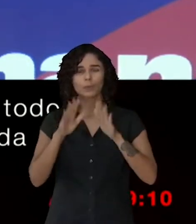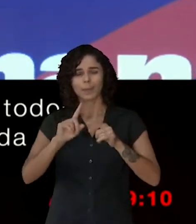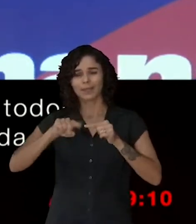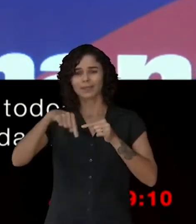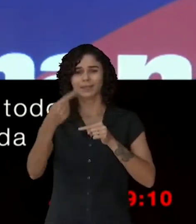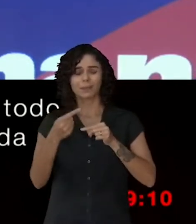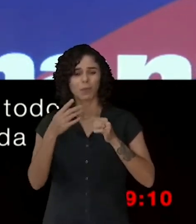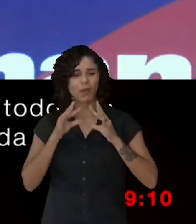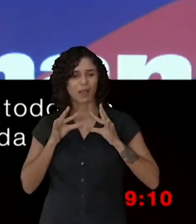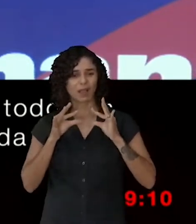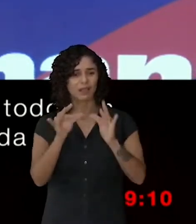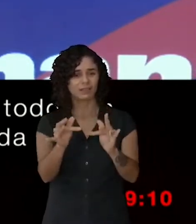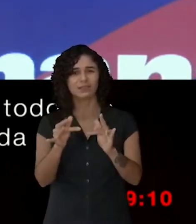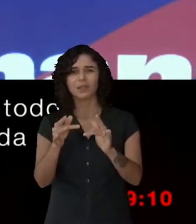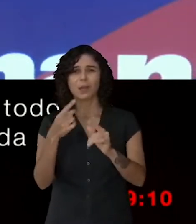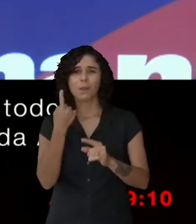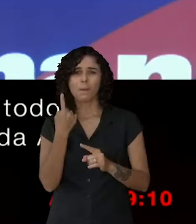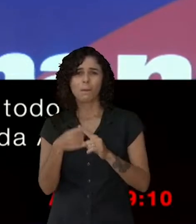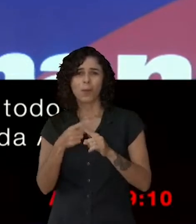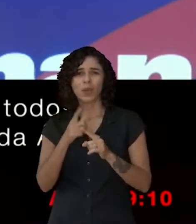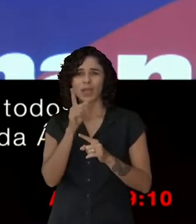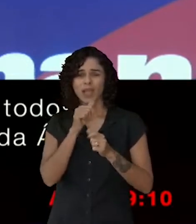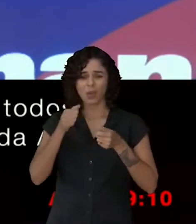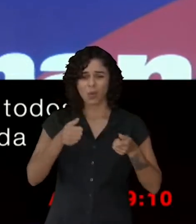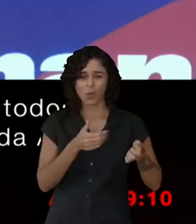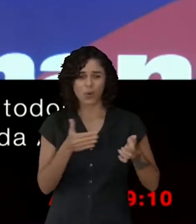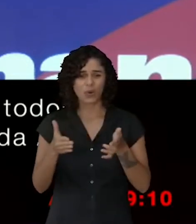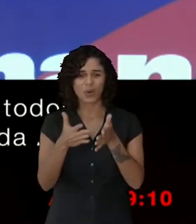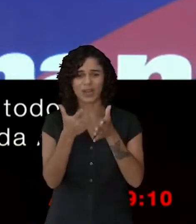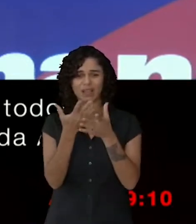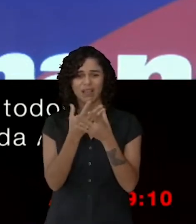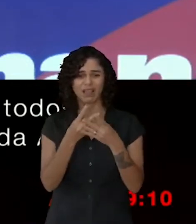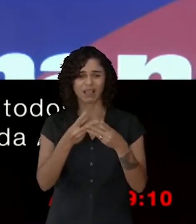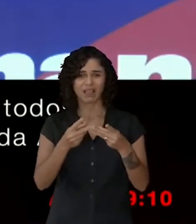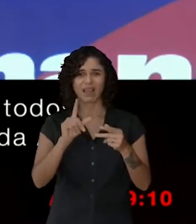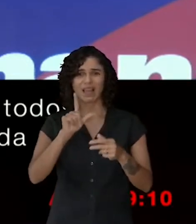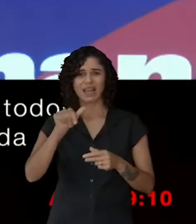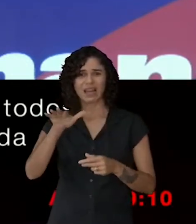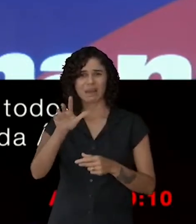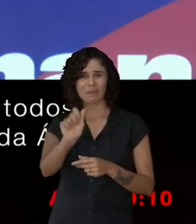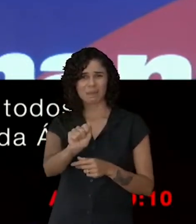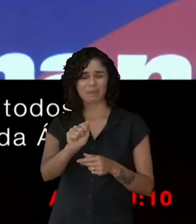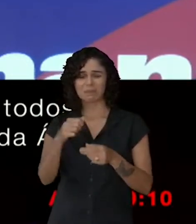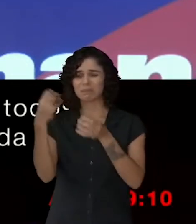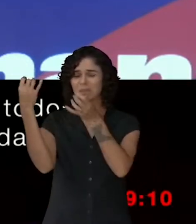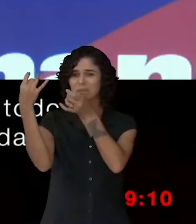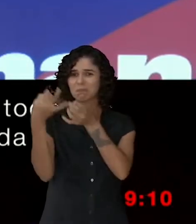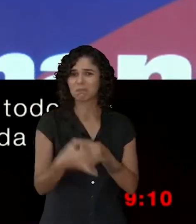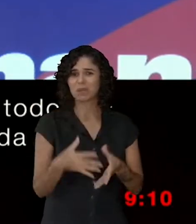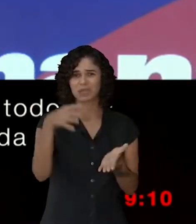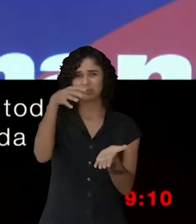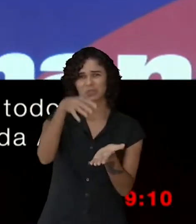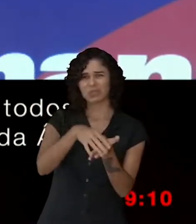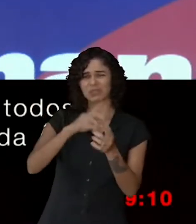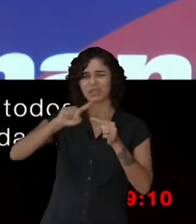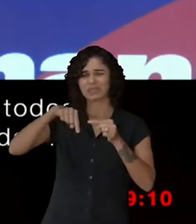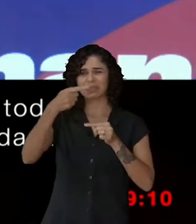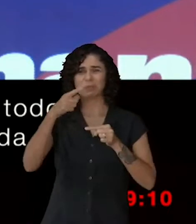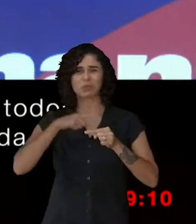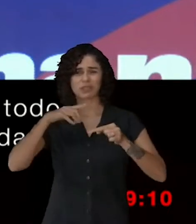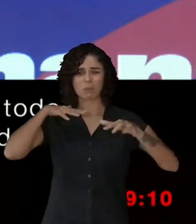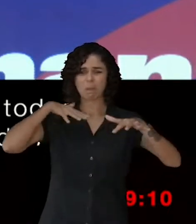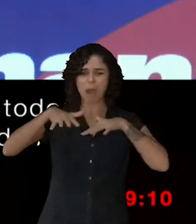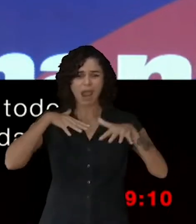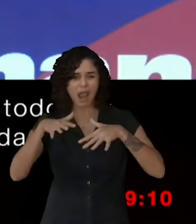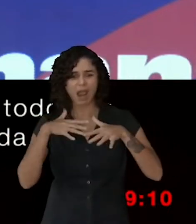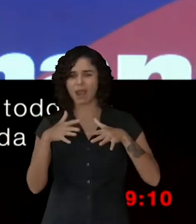tanta lama e afastando o porto da cidade, que o porto foi abandonado, mais tarde teve um terremoto, a cidade foi destruída e